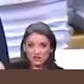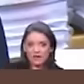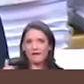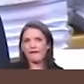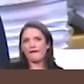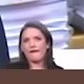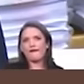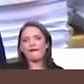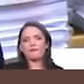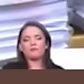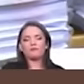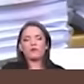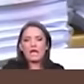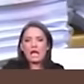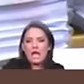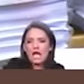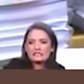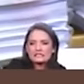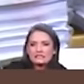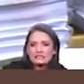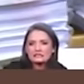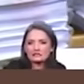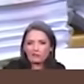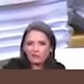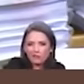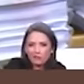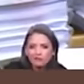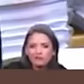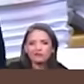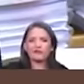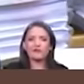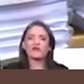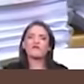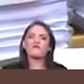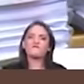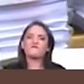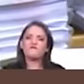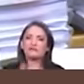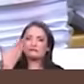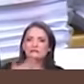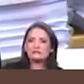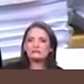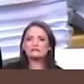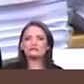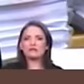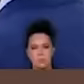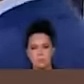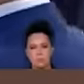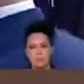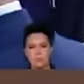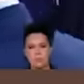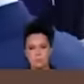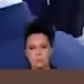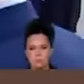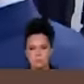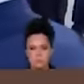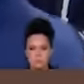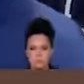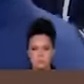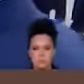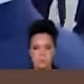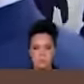Senado também tem esta prerrogativa saibam os senhores Tchau querido no Agravo de novembro de